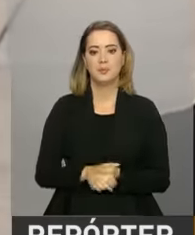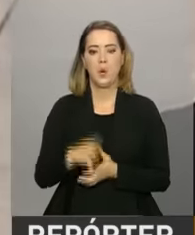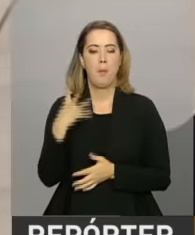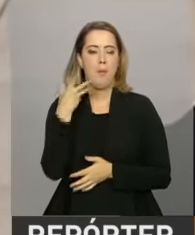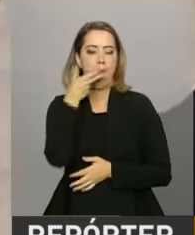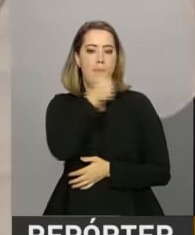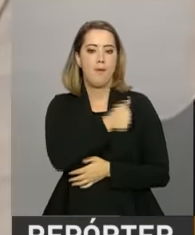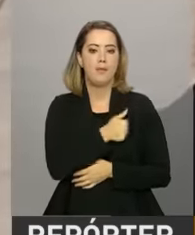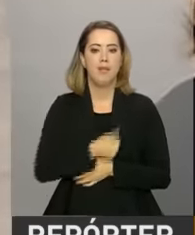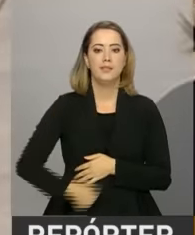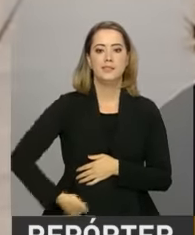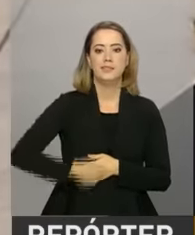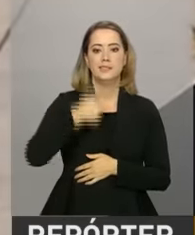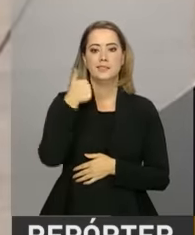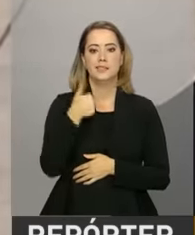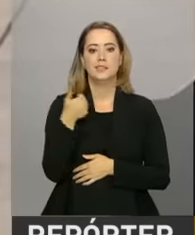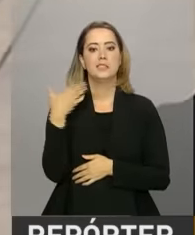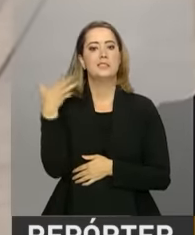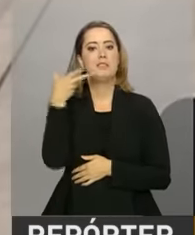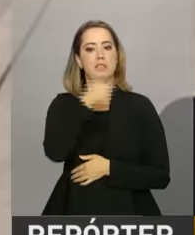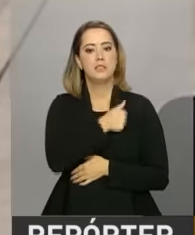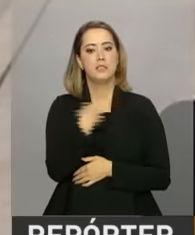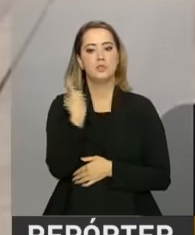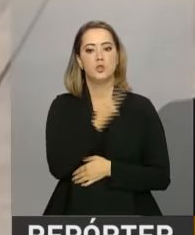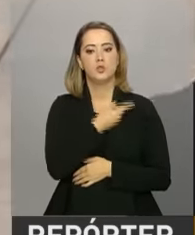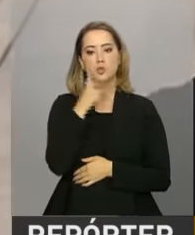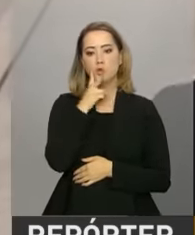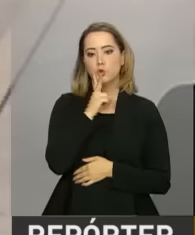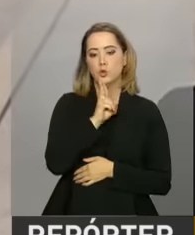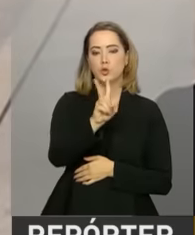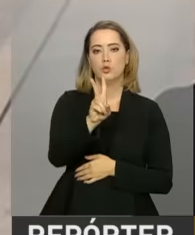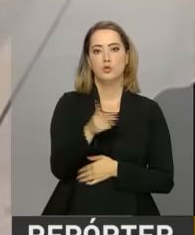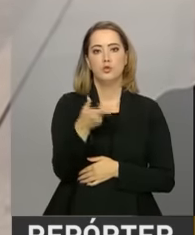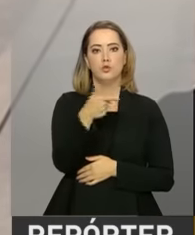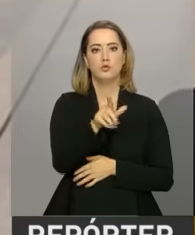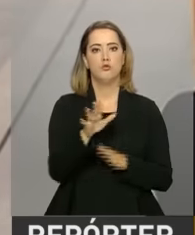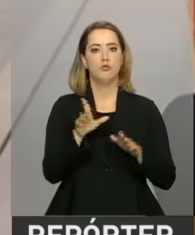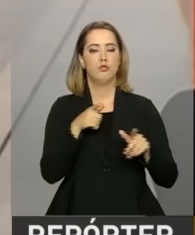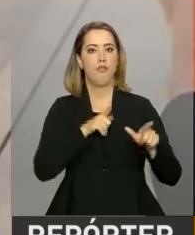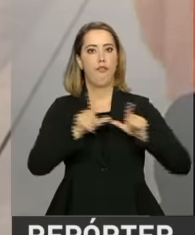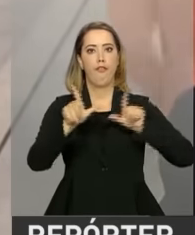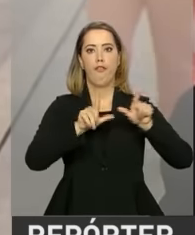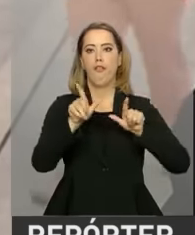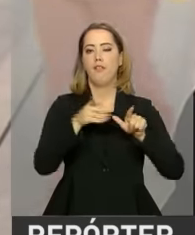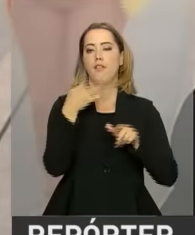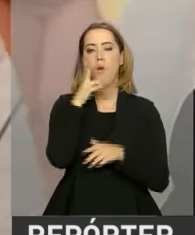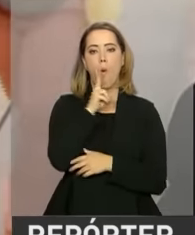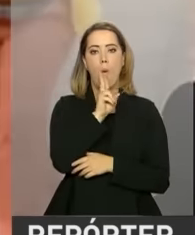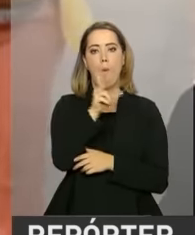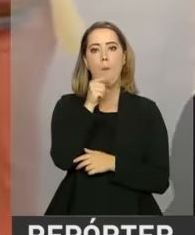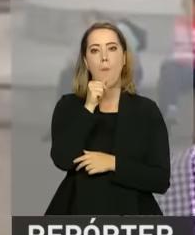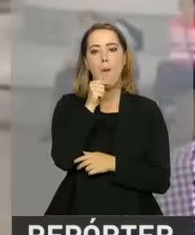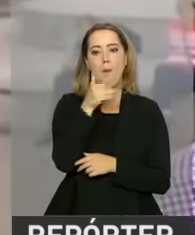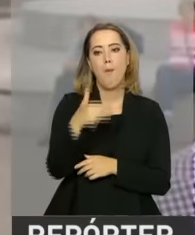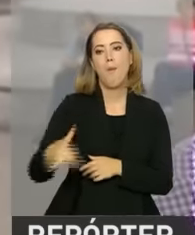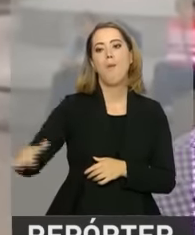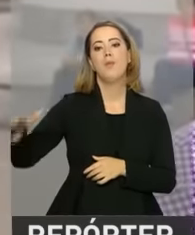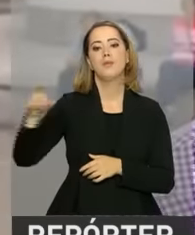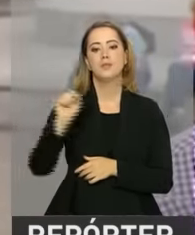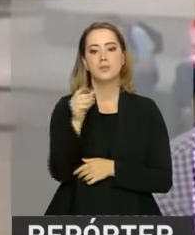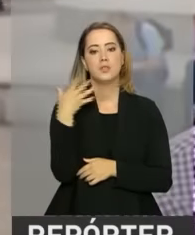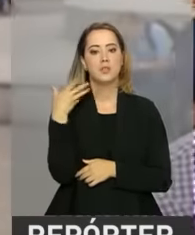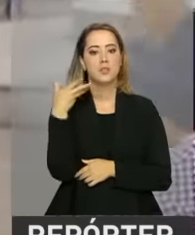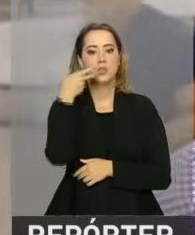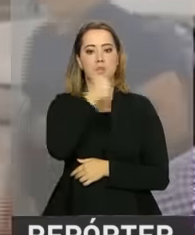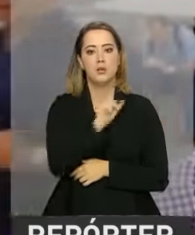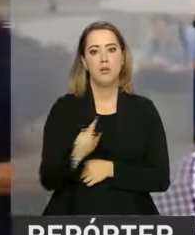super agradável e super lindo a gente rever a arquitetura, ter um encontro com o mar, com a cultura. Lindo. Muito lindo, foi